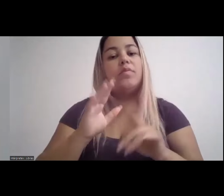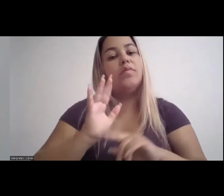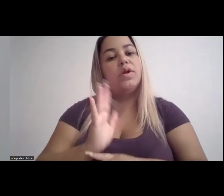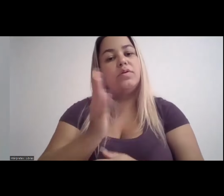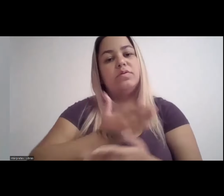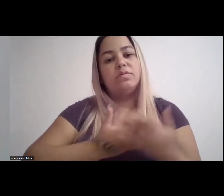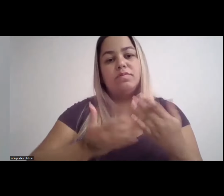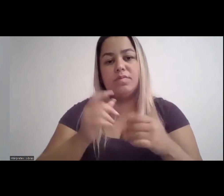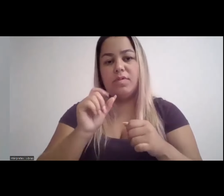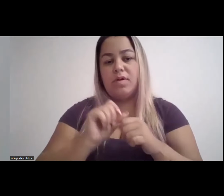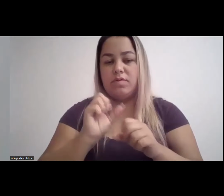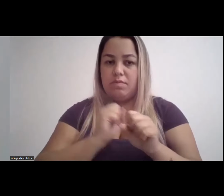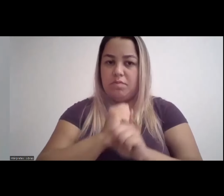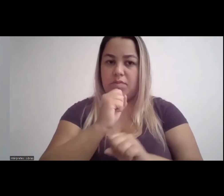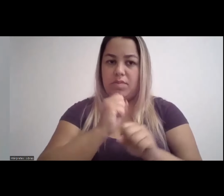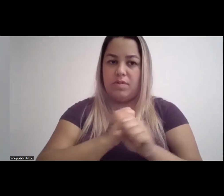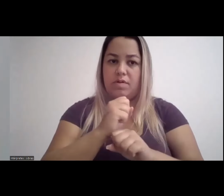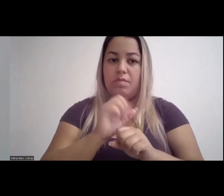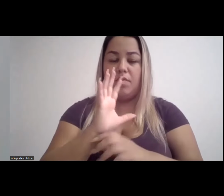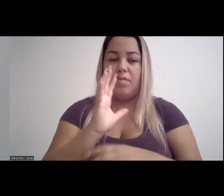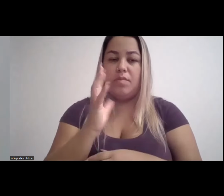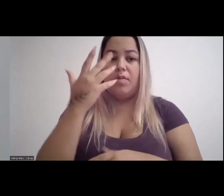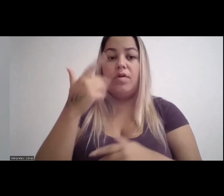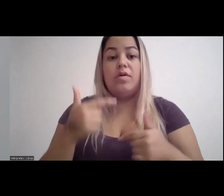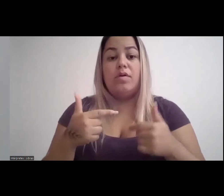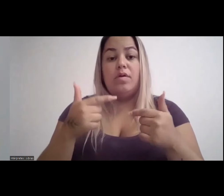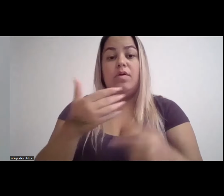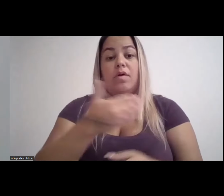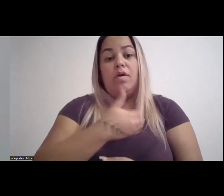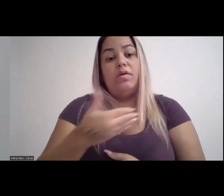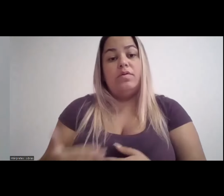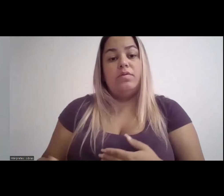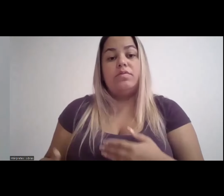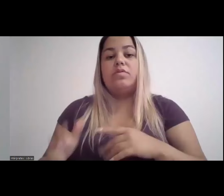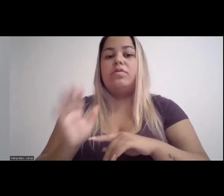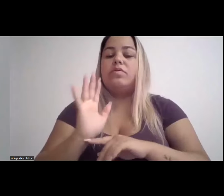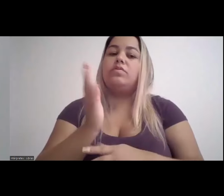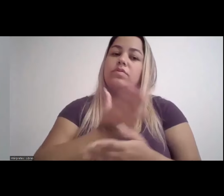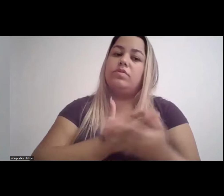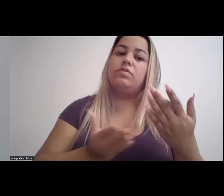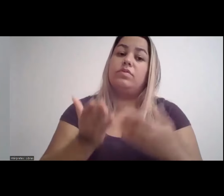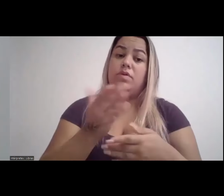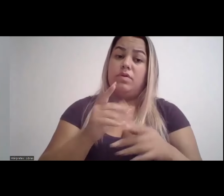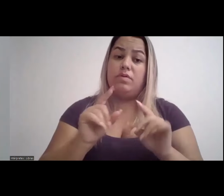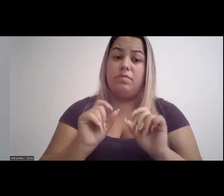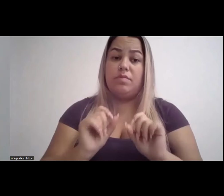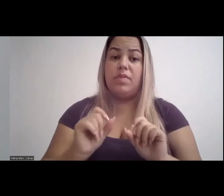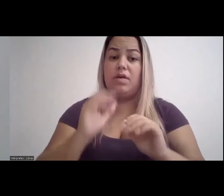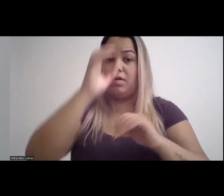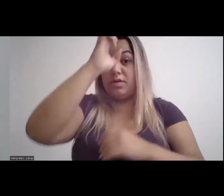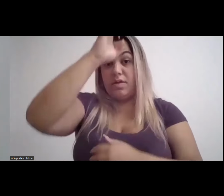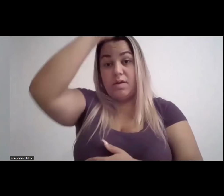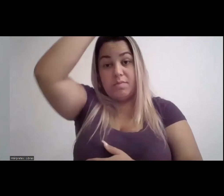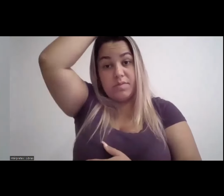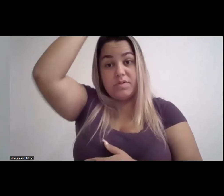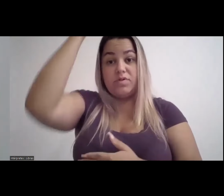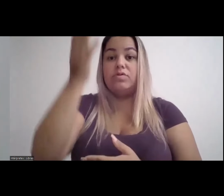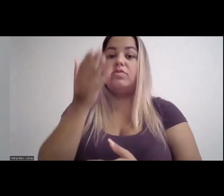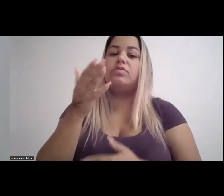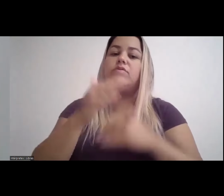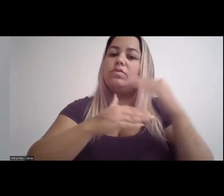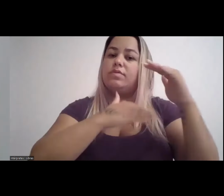uma construção para uma solução de um desafio público de maneira colaborativa, é uma expertise que a ENAP vem desenvolvendo há muitos anos. Então, a gente